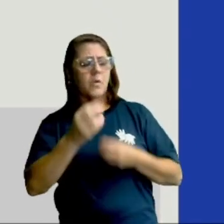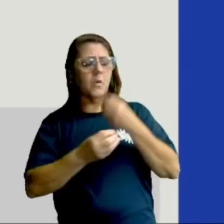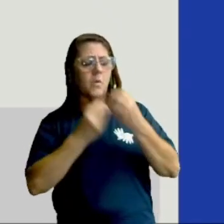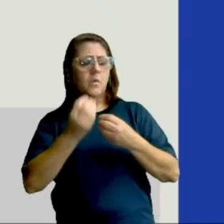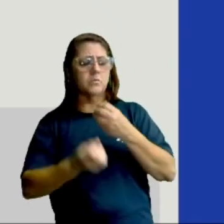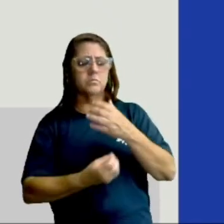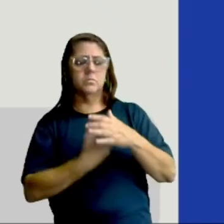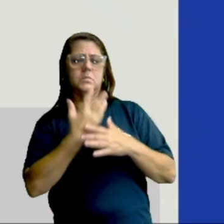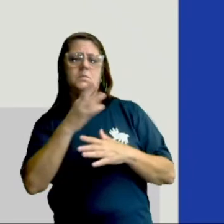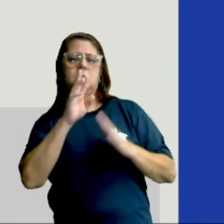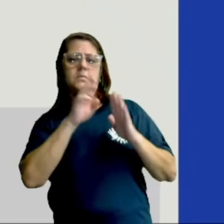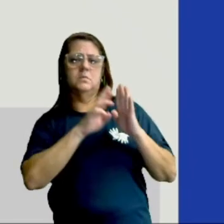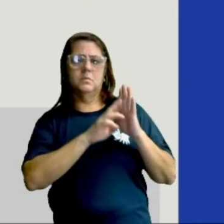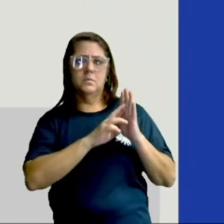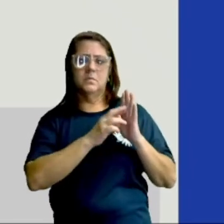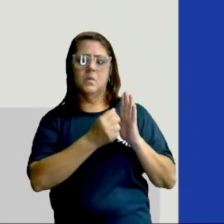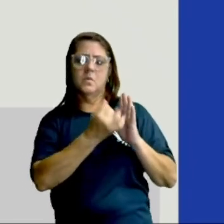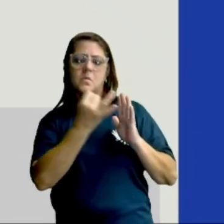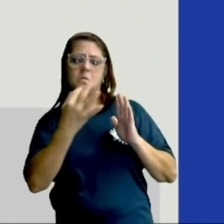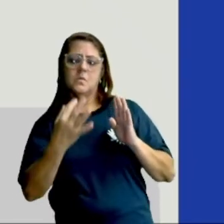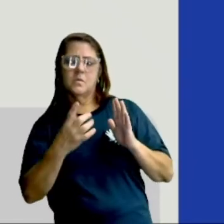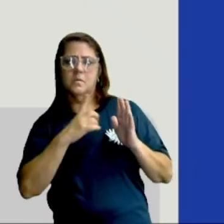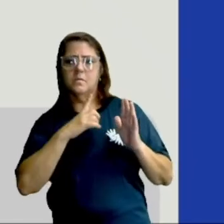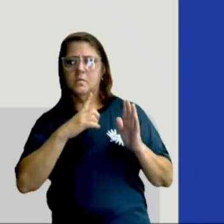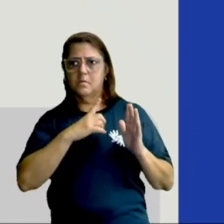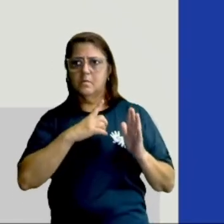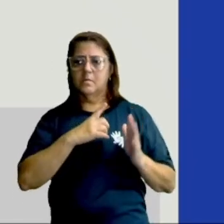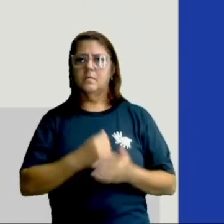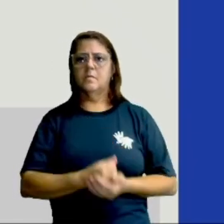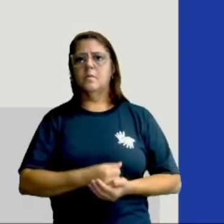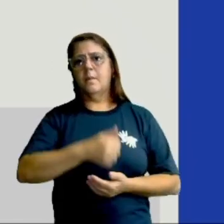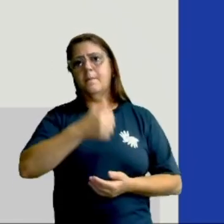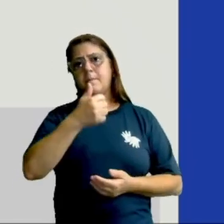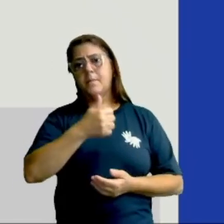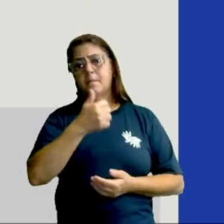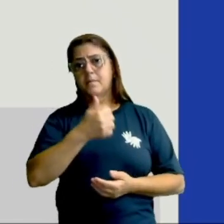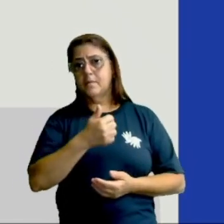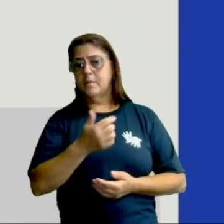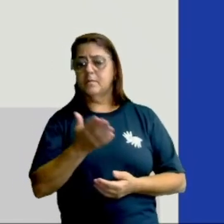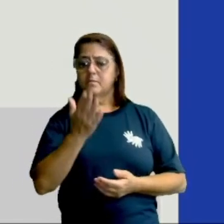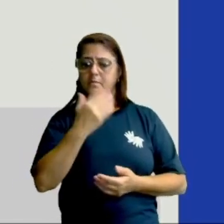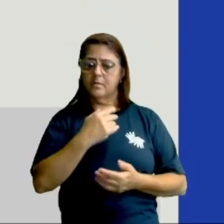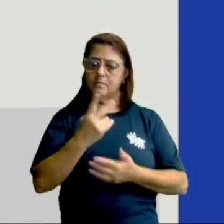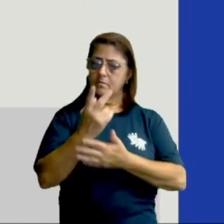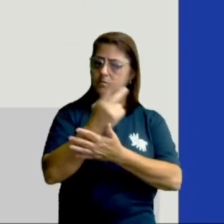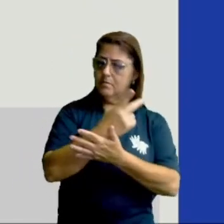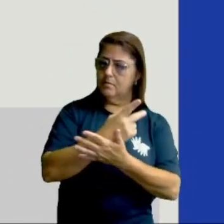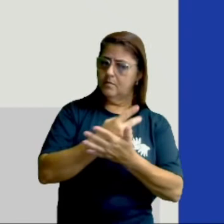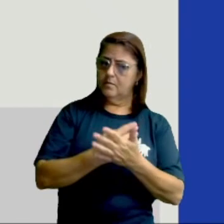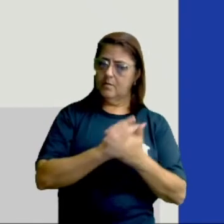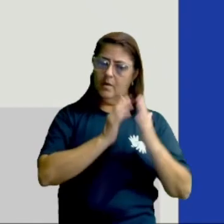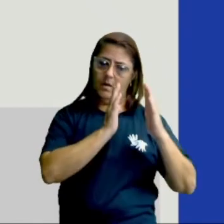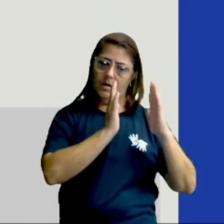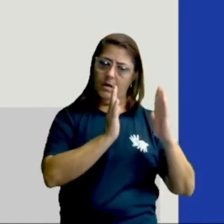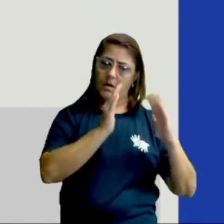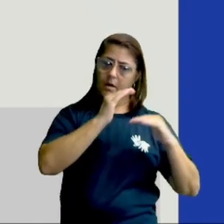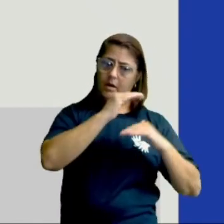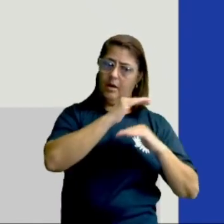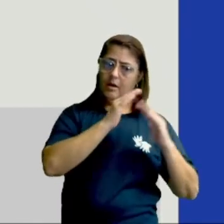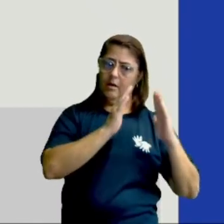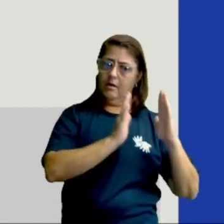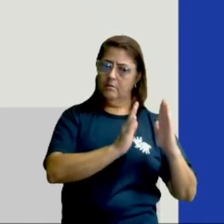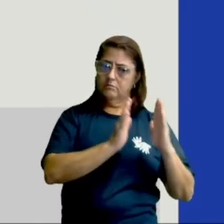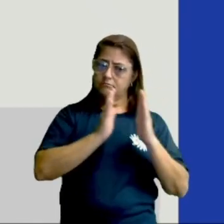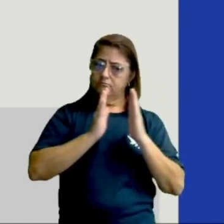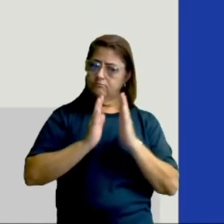descobrir aqui o número total de lápis que ele tem. Primeiro, ó, vamos desenhar a caixa de lápis, mas a gente não